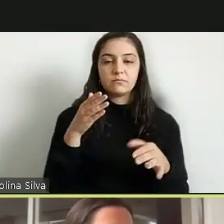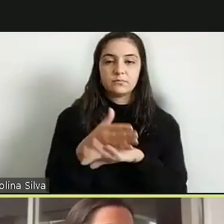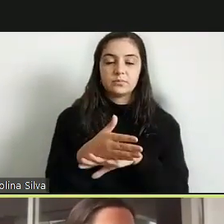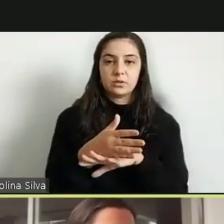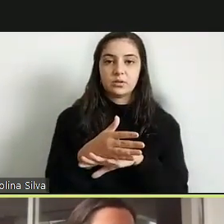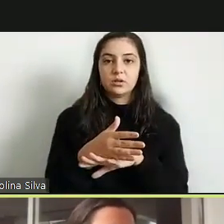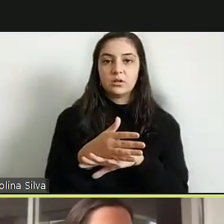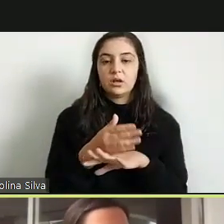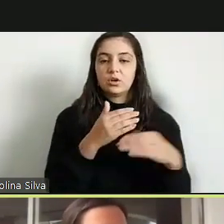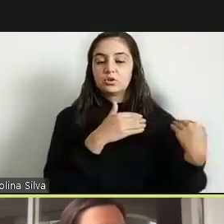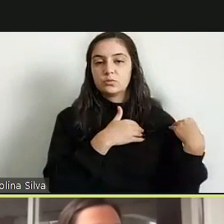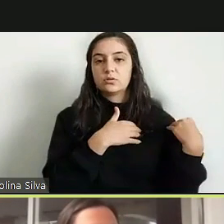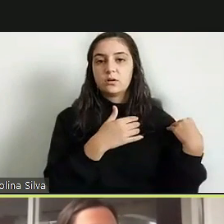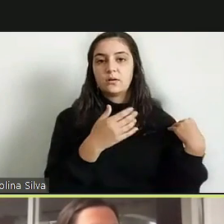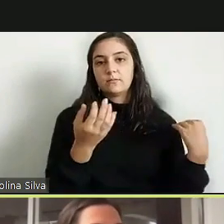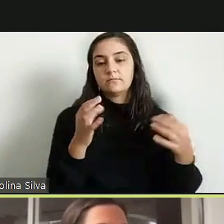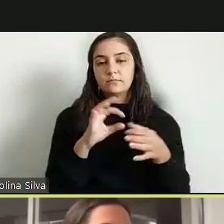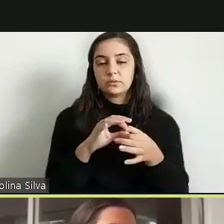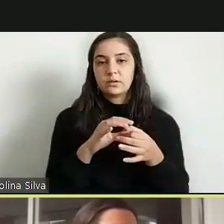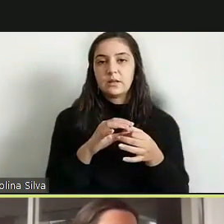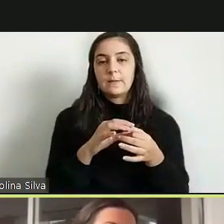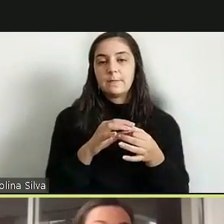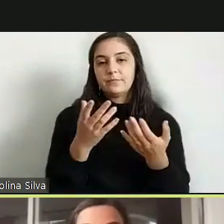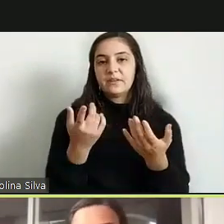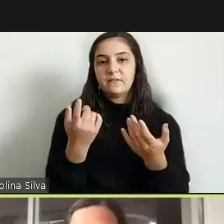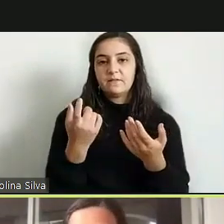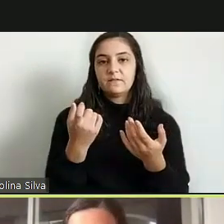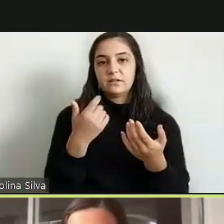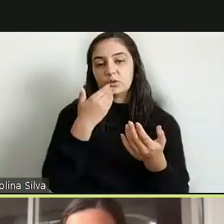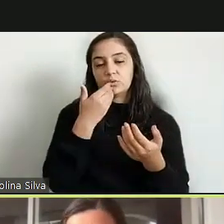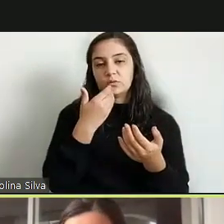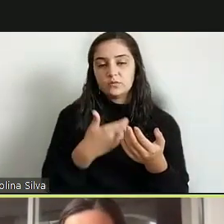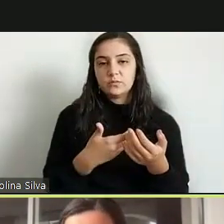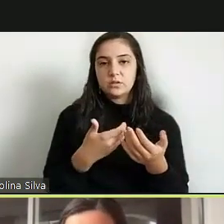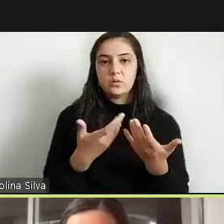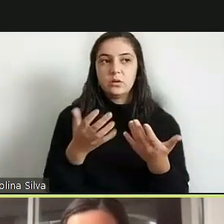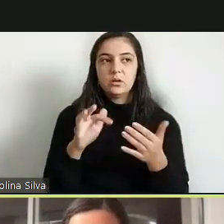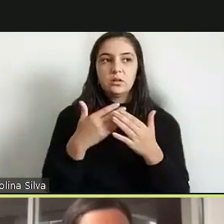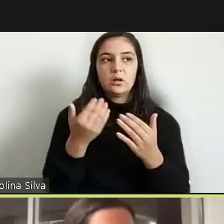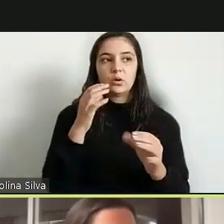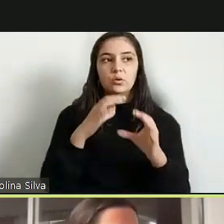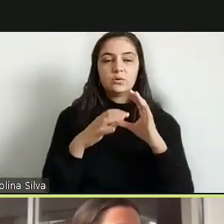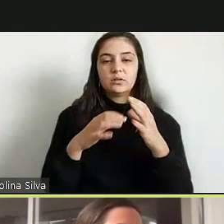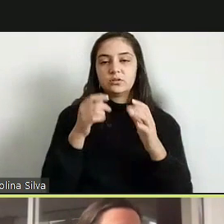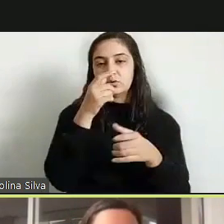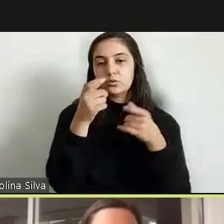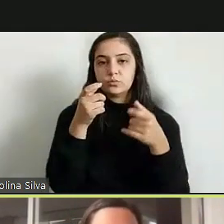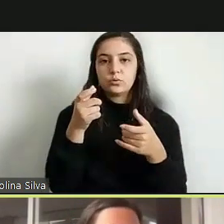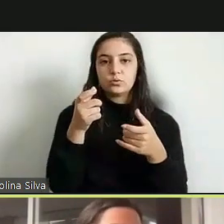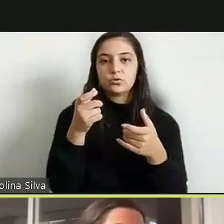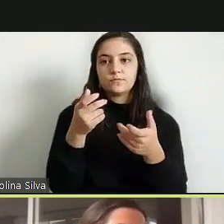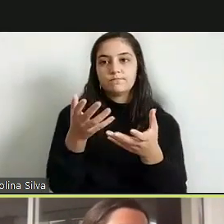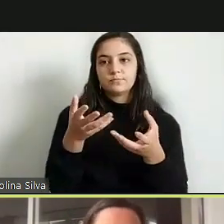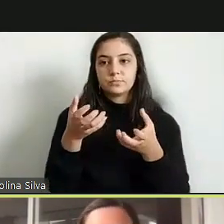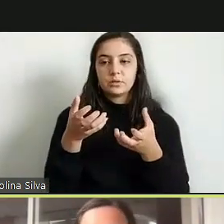próprias responsabilidades, e falo com conhecimento de causa. Mas pronto, mas é este tipo de comunicação que às vezes os cidadãos recebem,